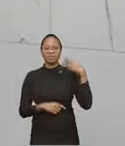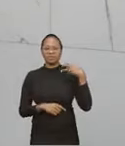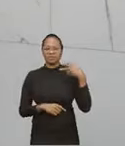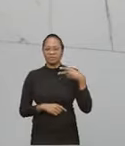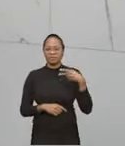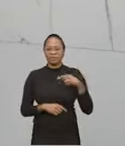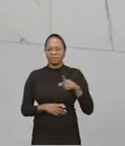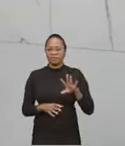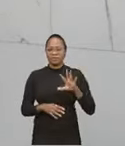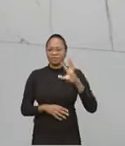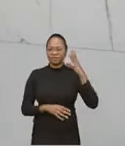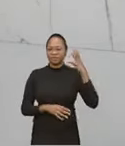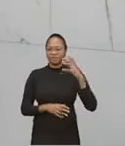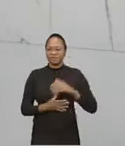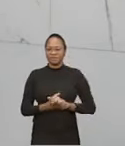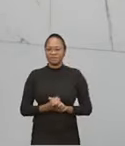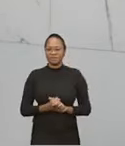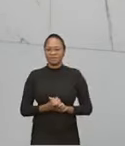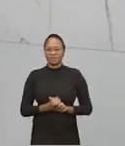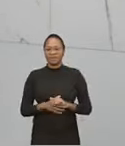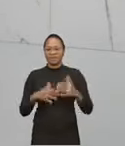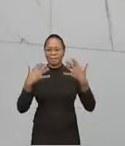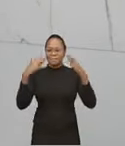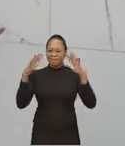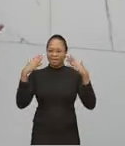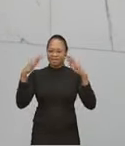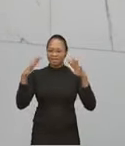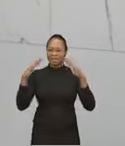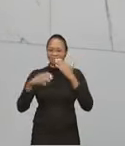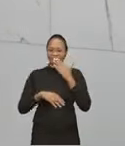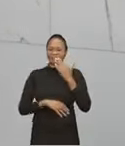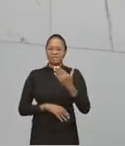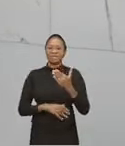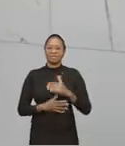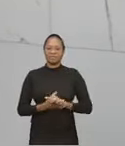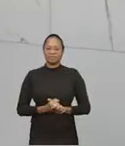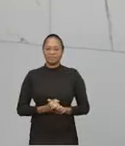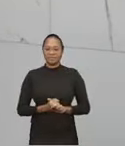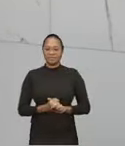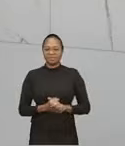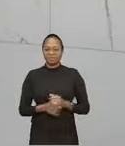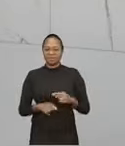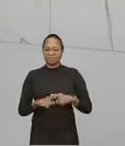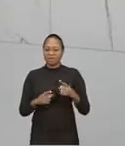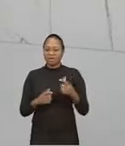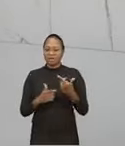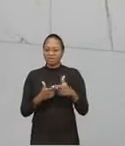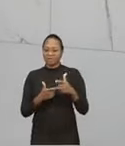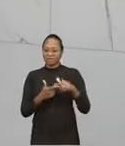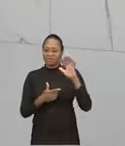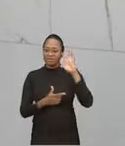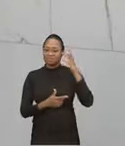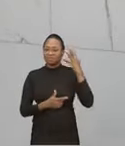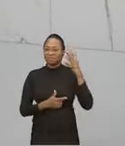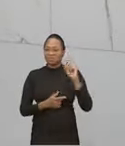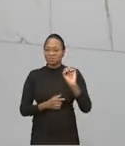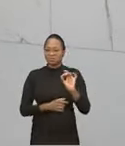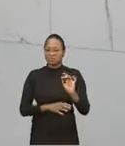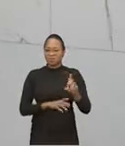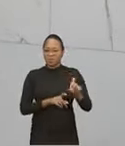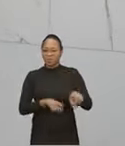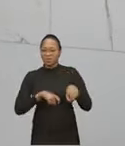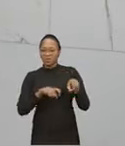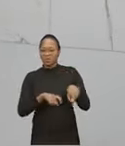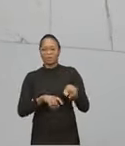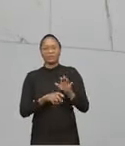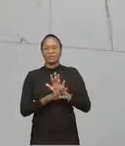Mas parabéns, o senhor já mandou resolver. Agora, roçar não é a solução ali não, viu? A gente tem que colocar uma grama